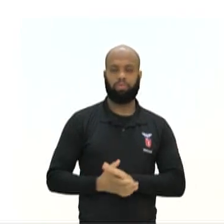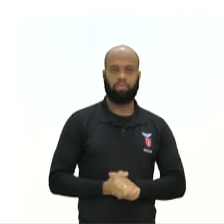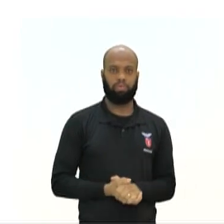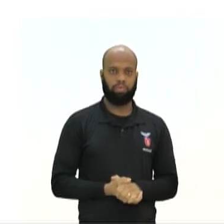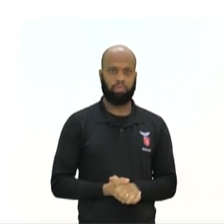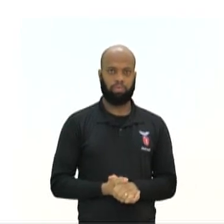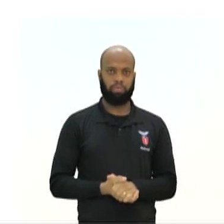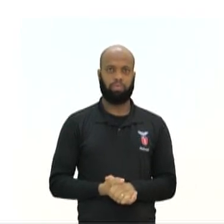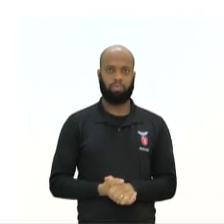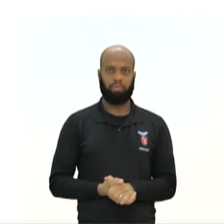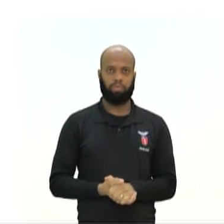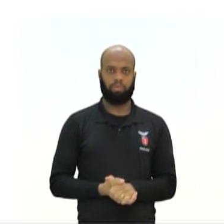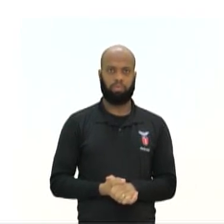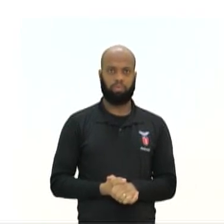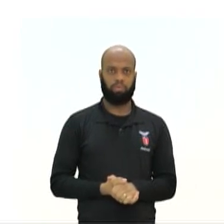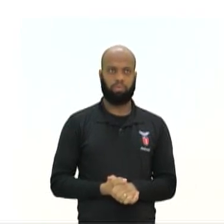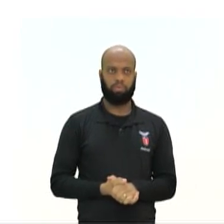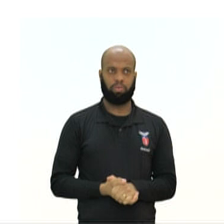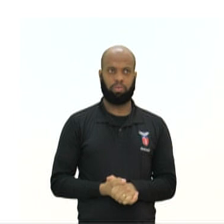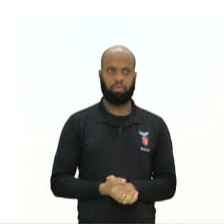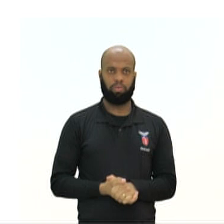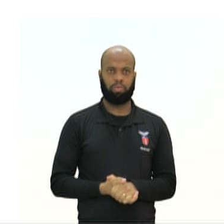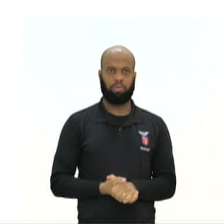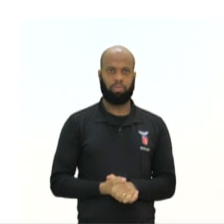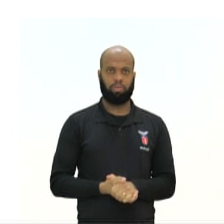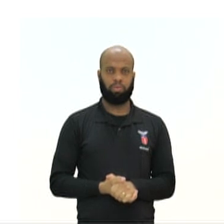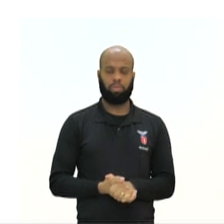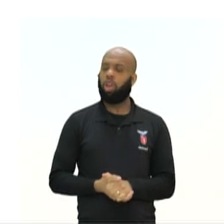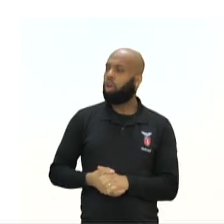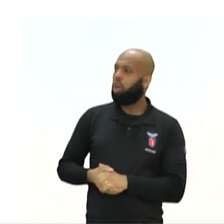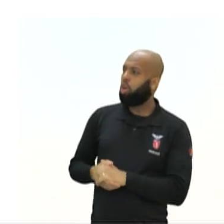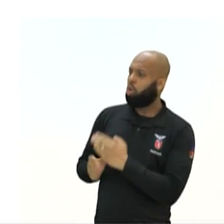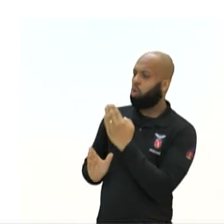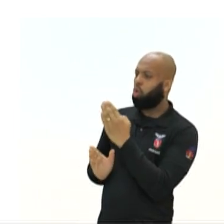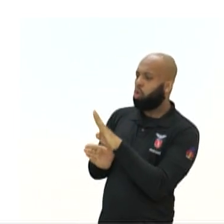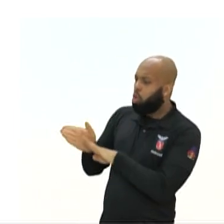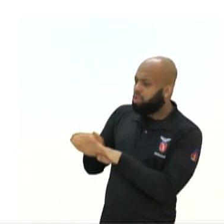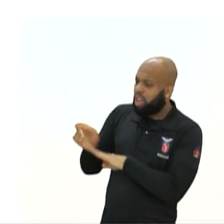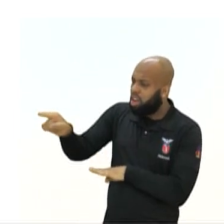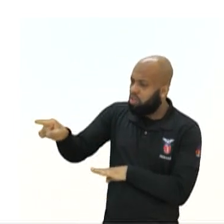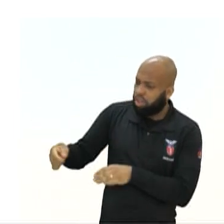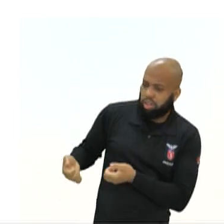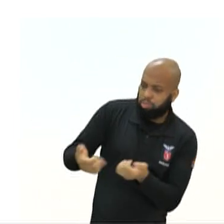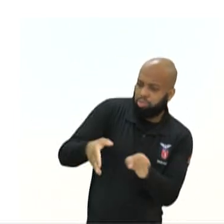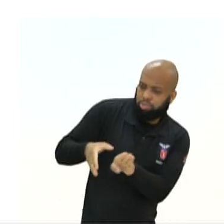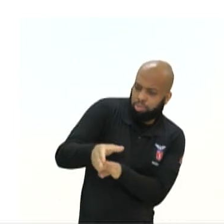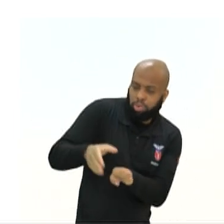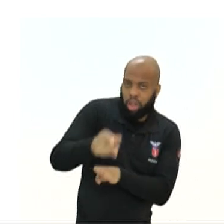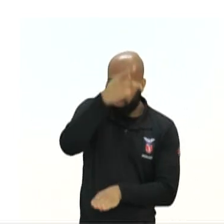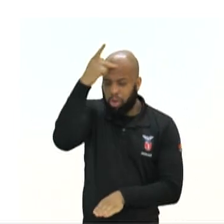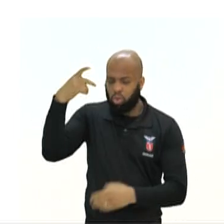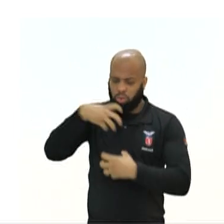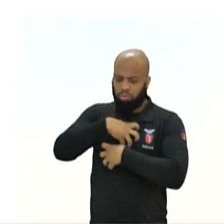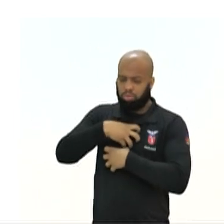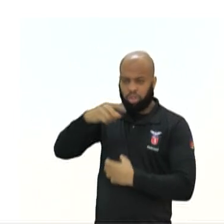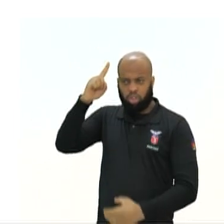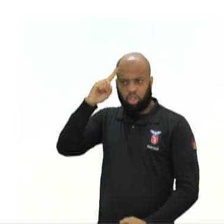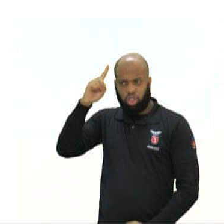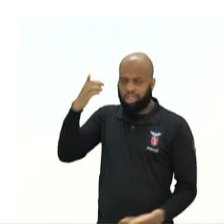that's difficult for them to deal with? Qual o conselho que você daria às pessoas que talvez estejam passando por dias